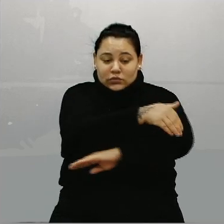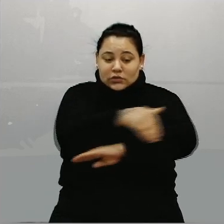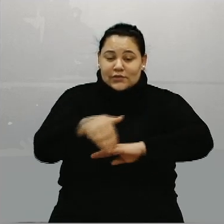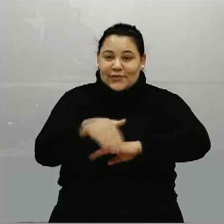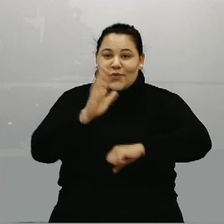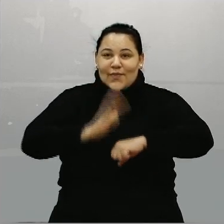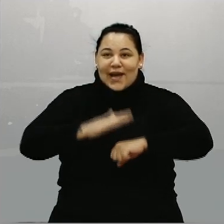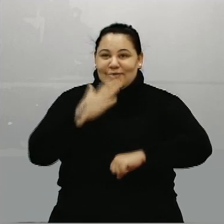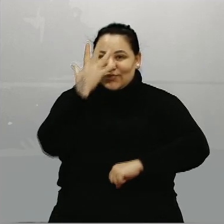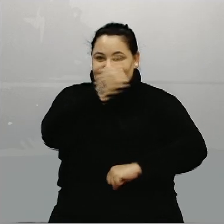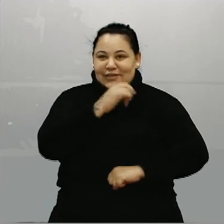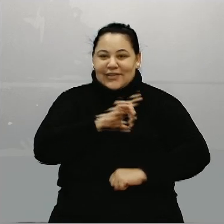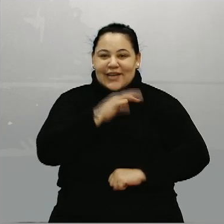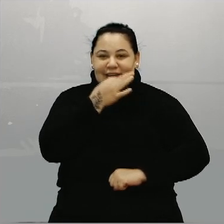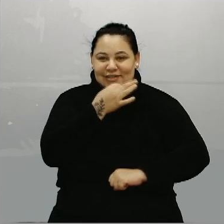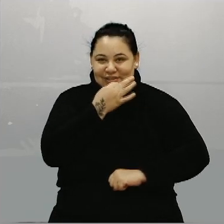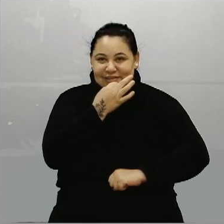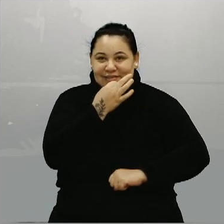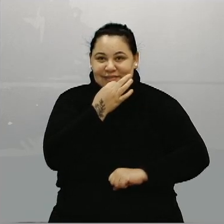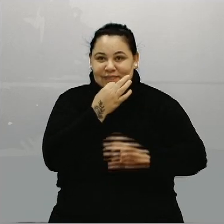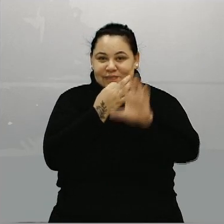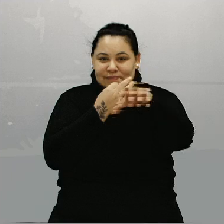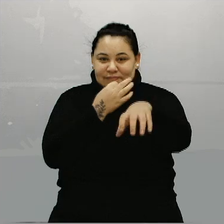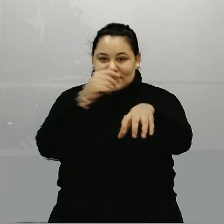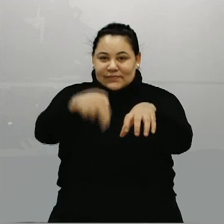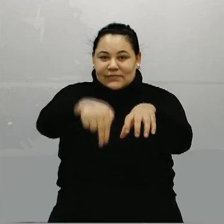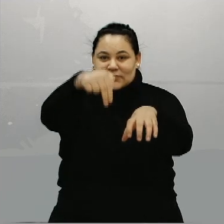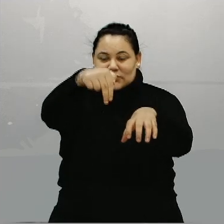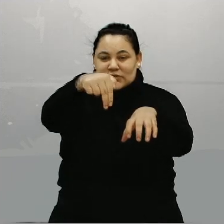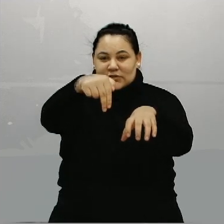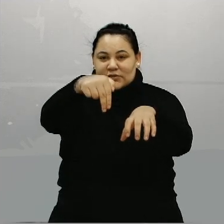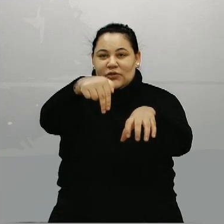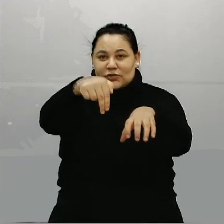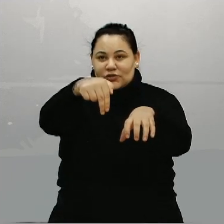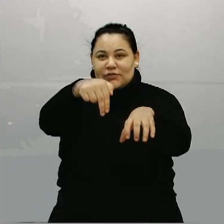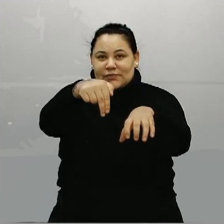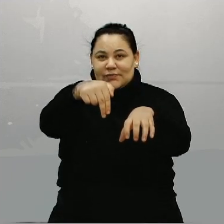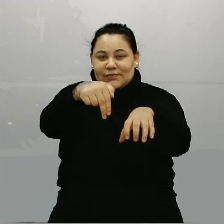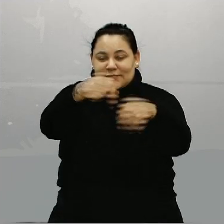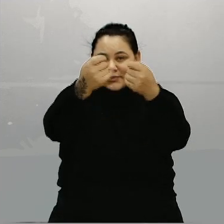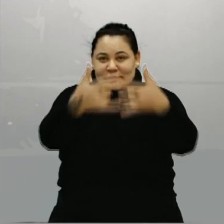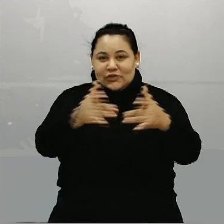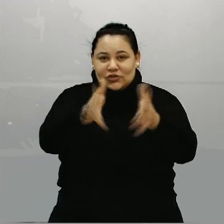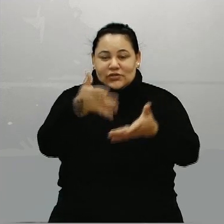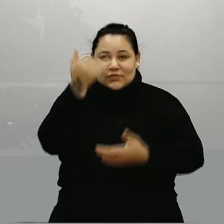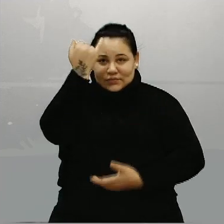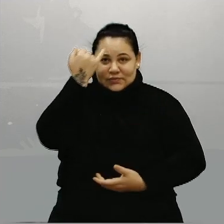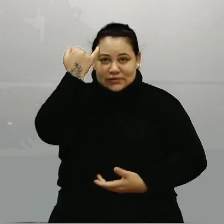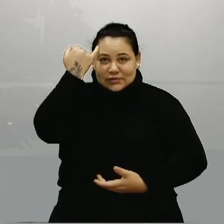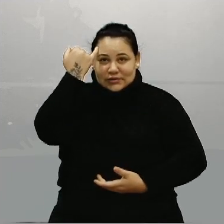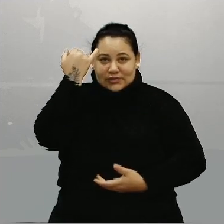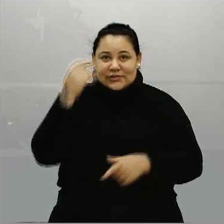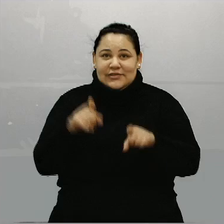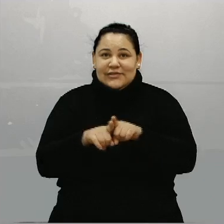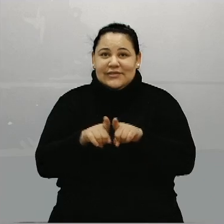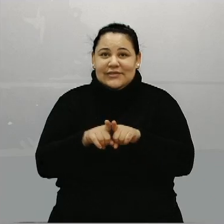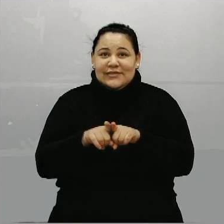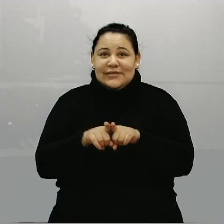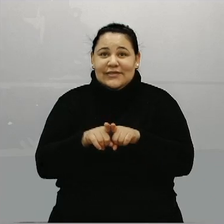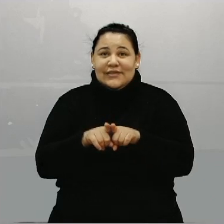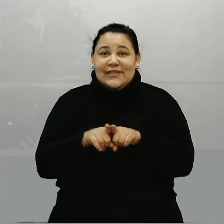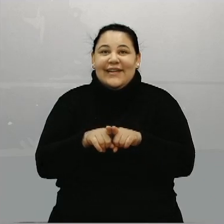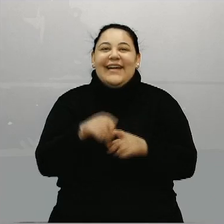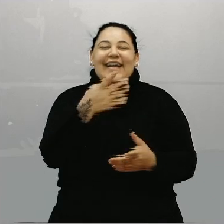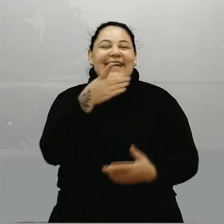bonito que nós temos em Caxias do Sul, quartel da Zona Norte, como frisou o deputado D'Ambros. Eu tô